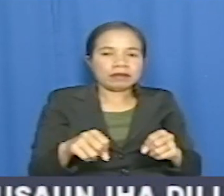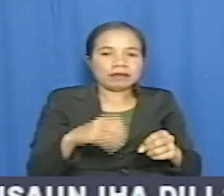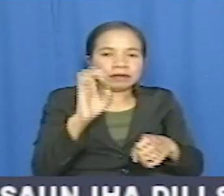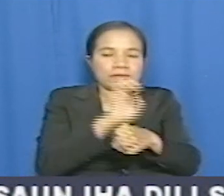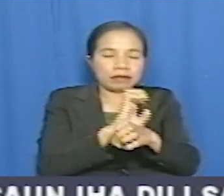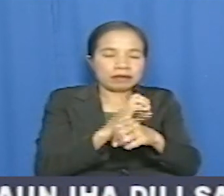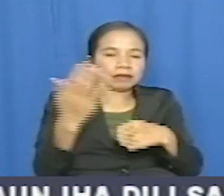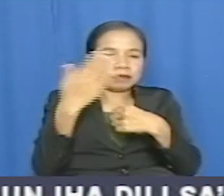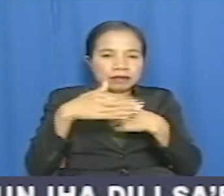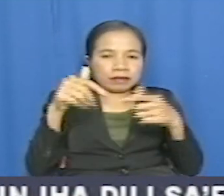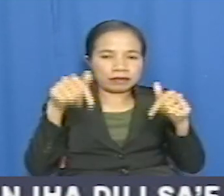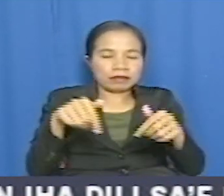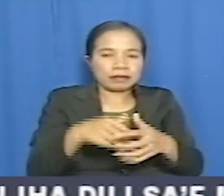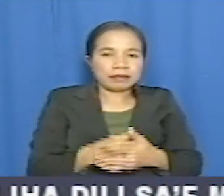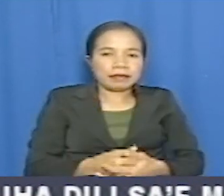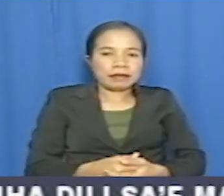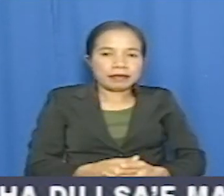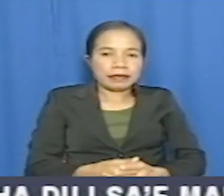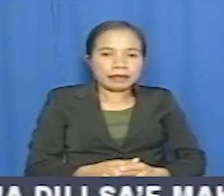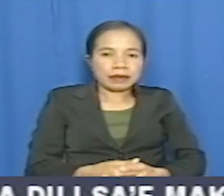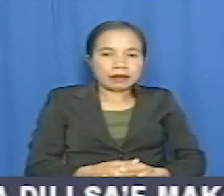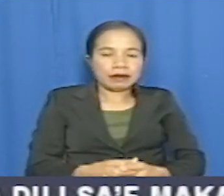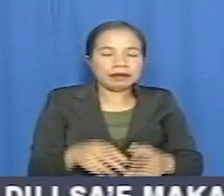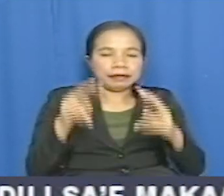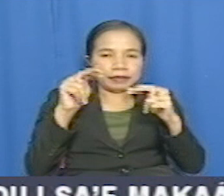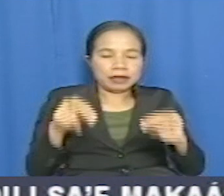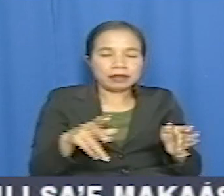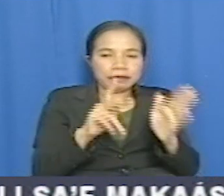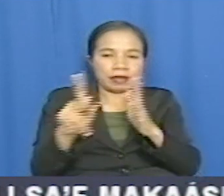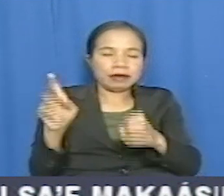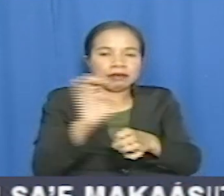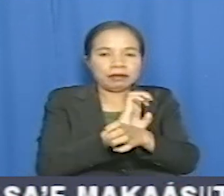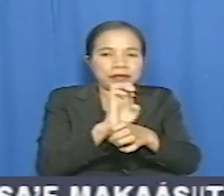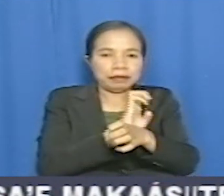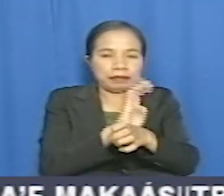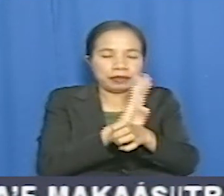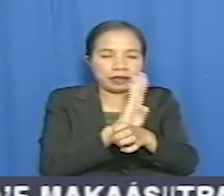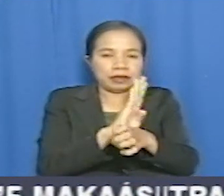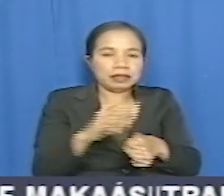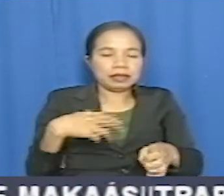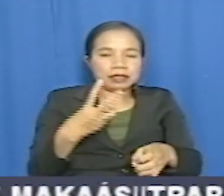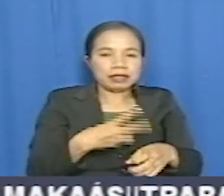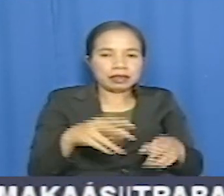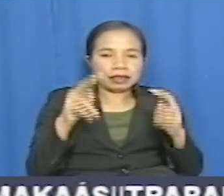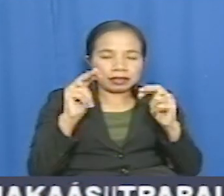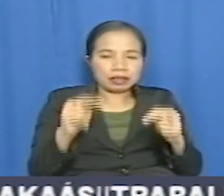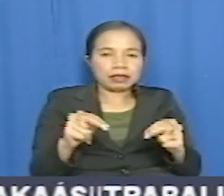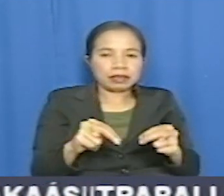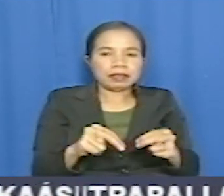economia railaran. O critérios balumene ba. Sira precisa é plano negócio nebe ita técnico será